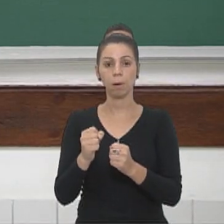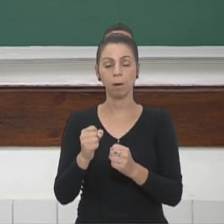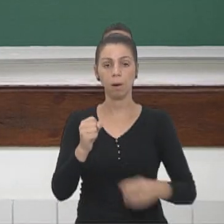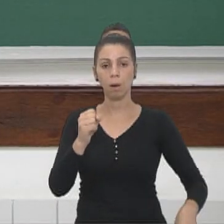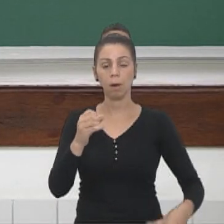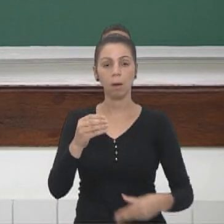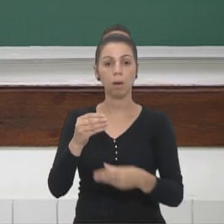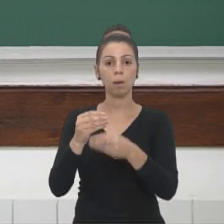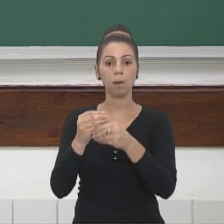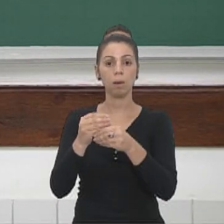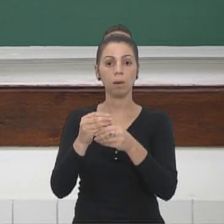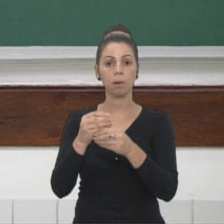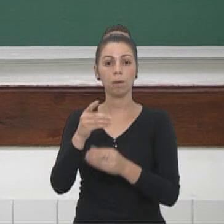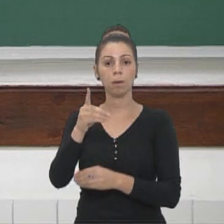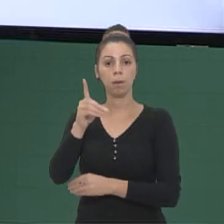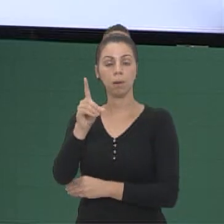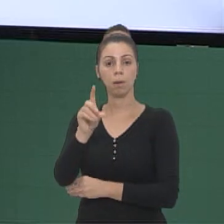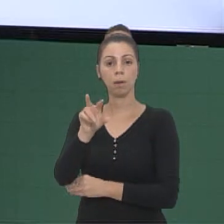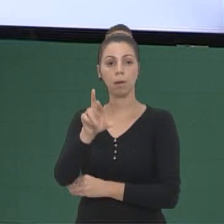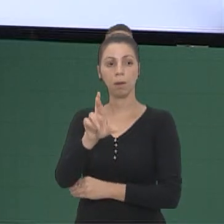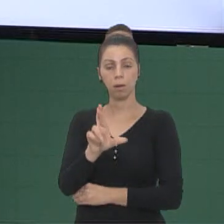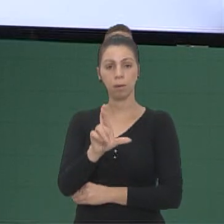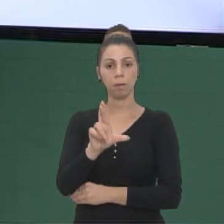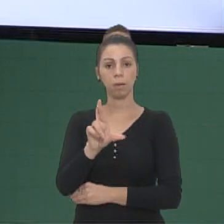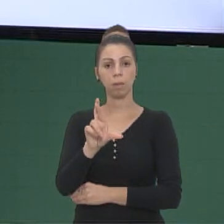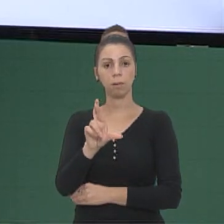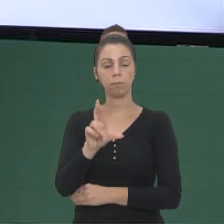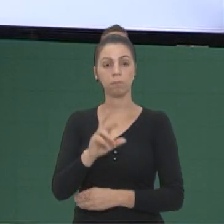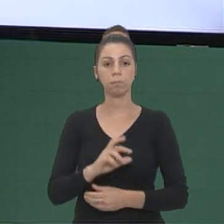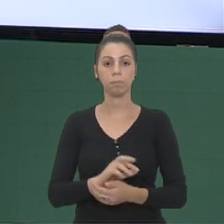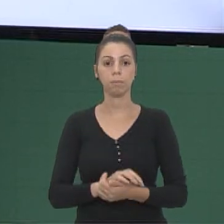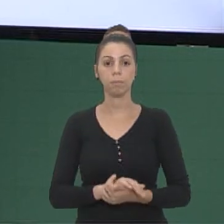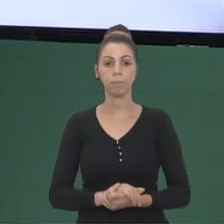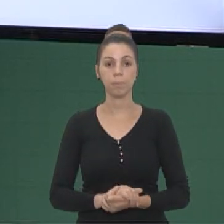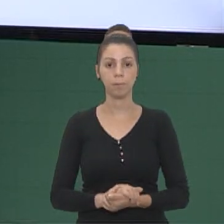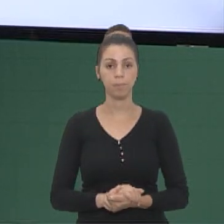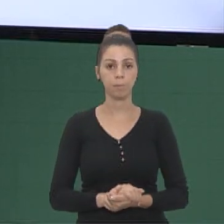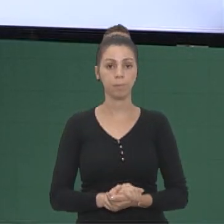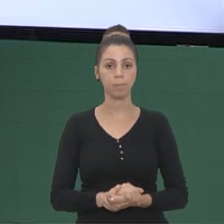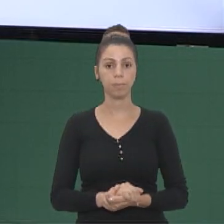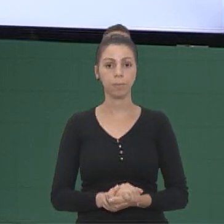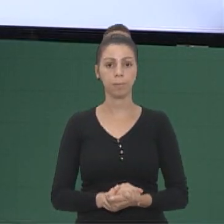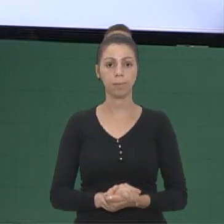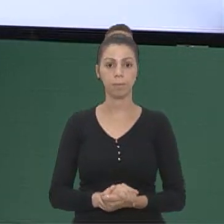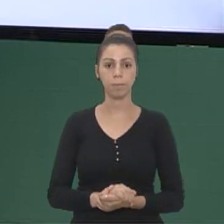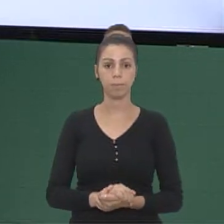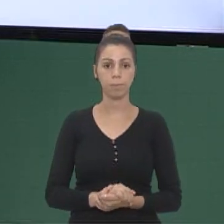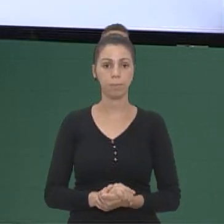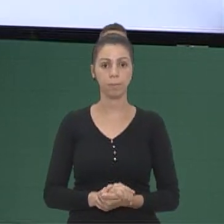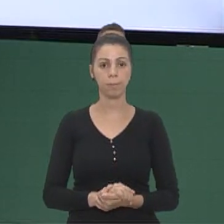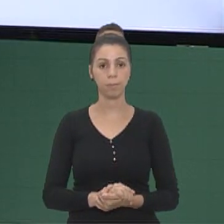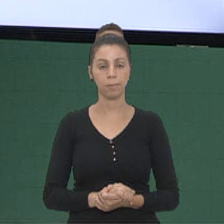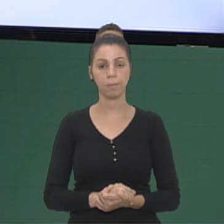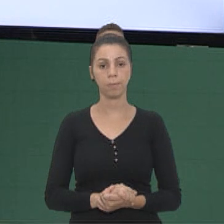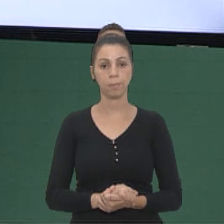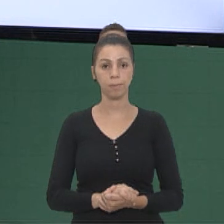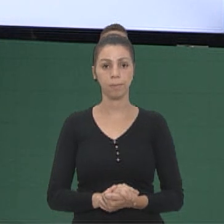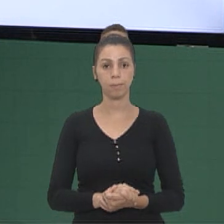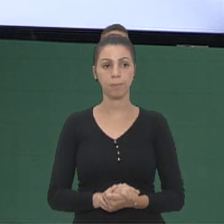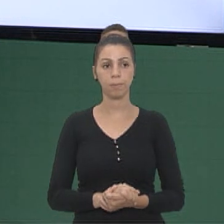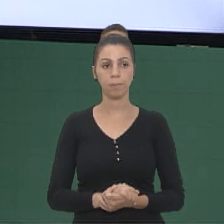anterior. Podré, podrás, podrá, podremos, podreis e podrán. Olha a